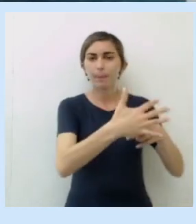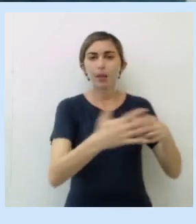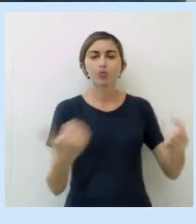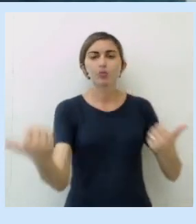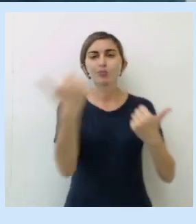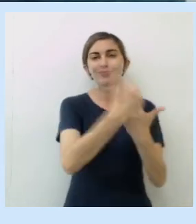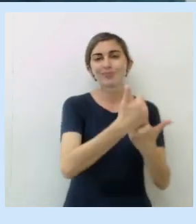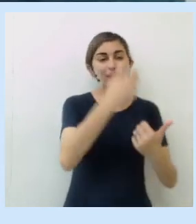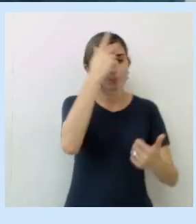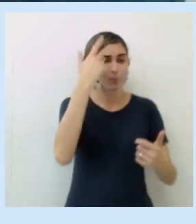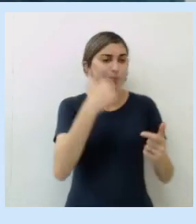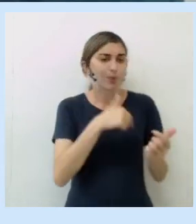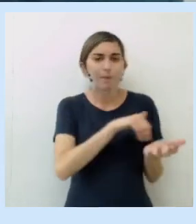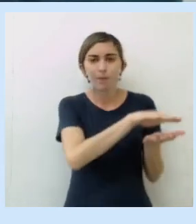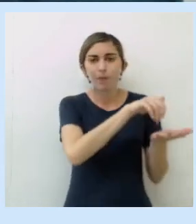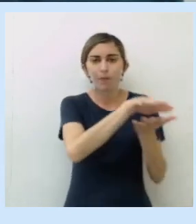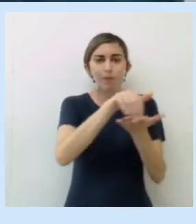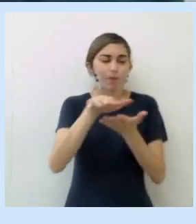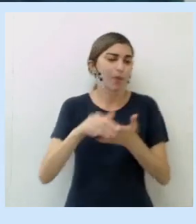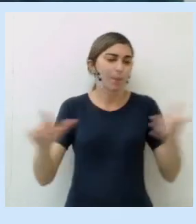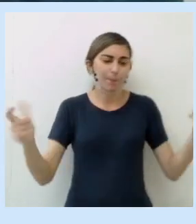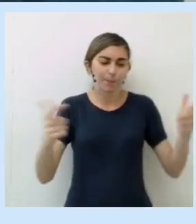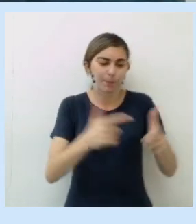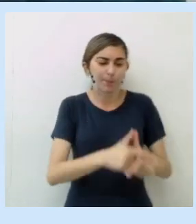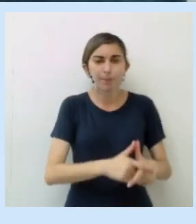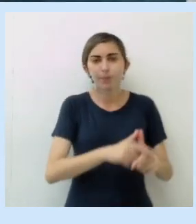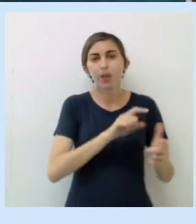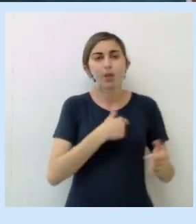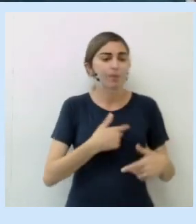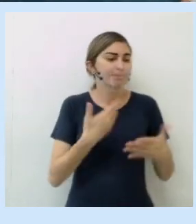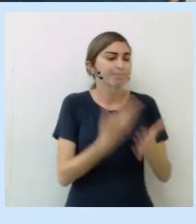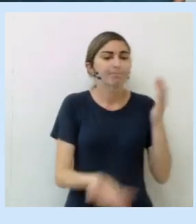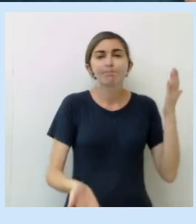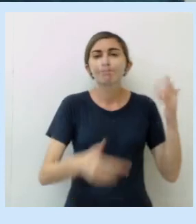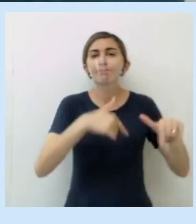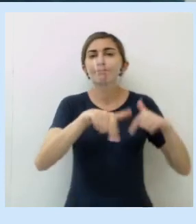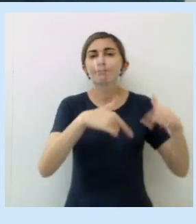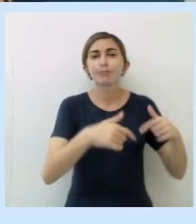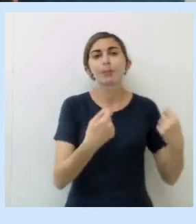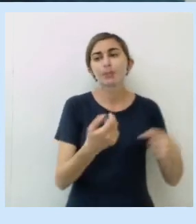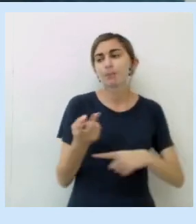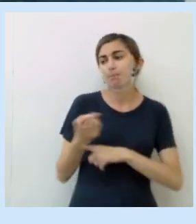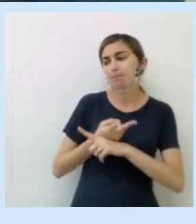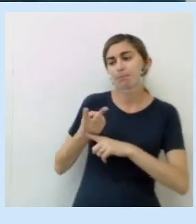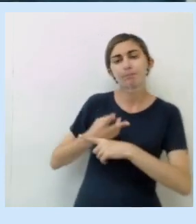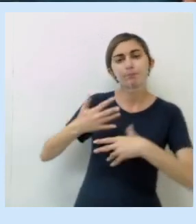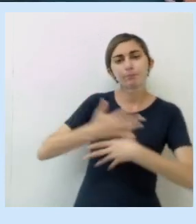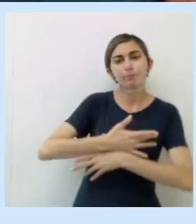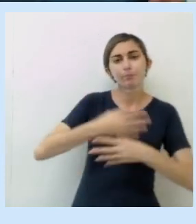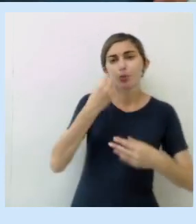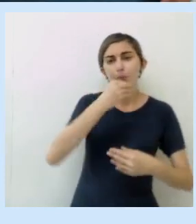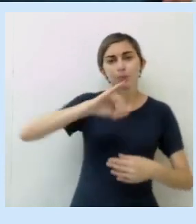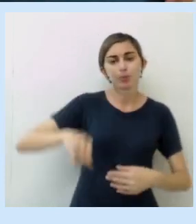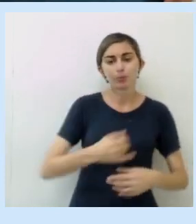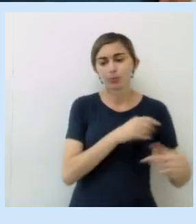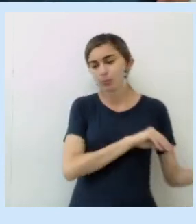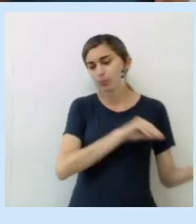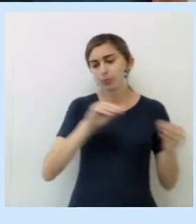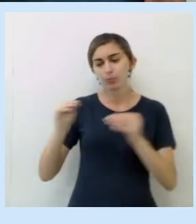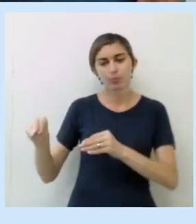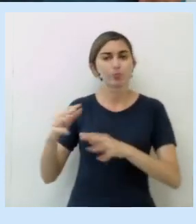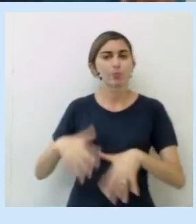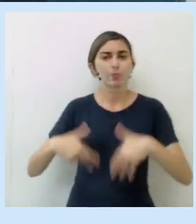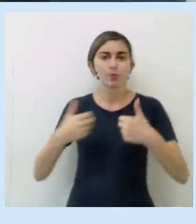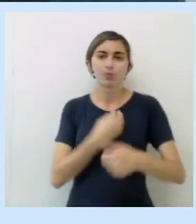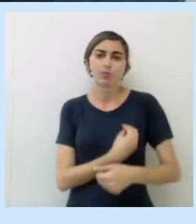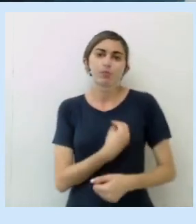pessoas que trabalhavam ali, eles acabaram perdendo seu emprego. Então ele precisava ir em busca de novas oportunidades, de melhores